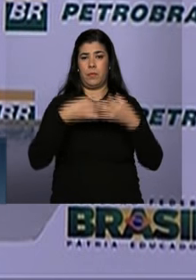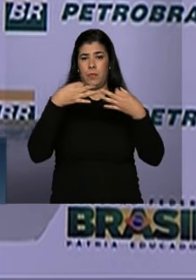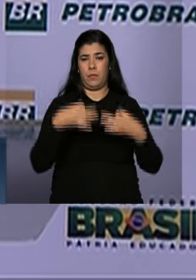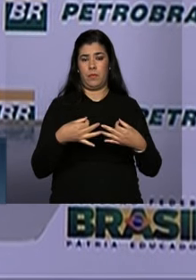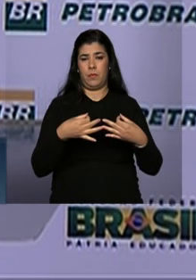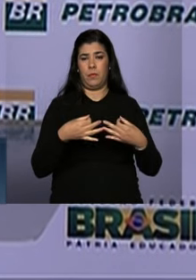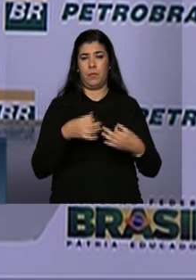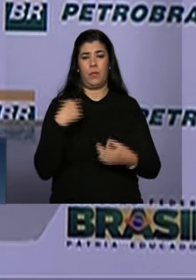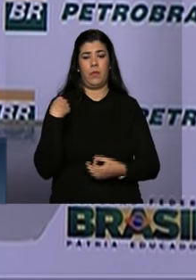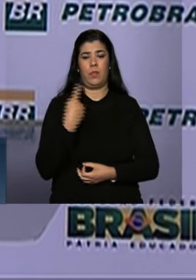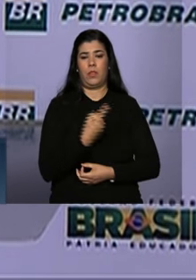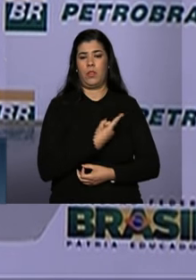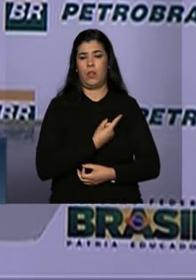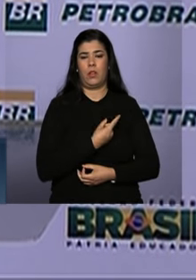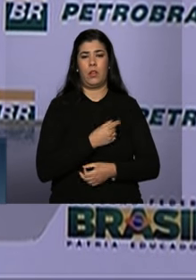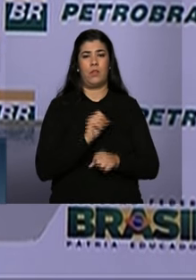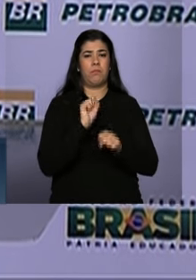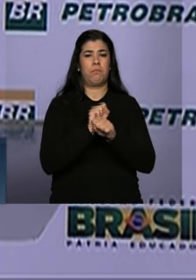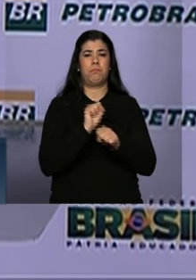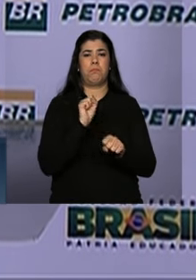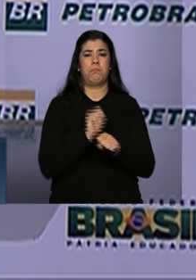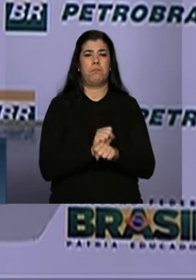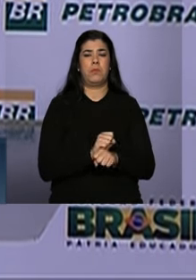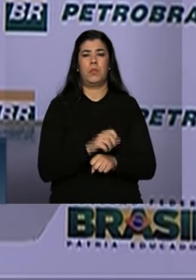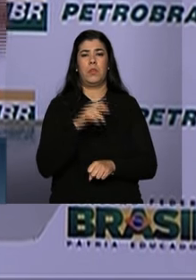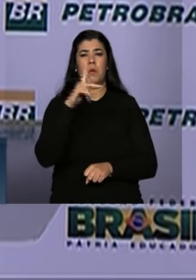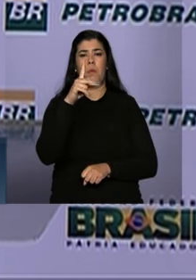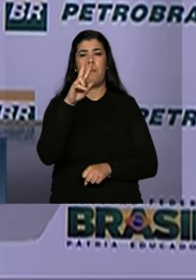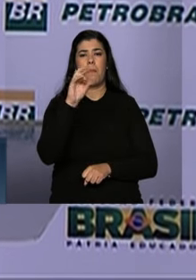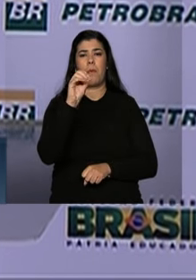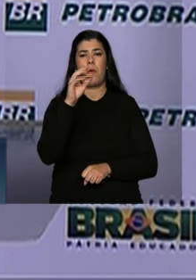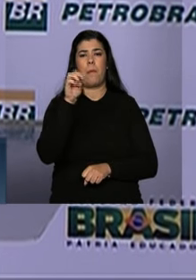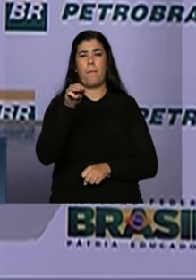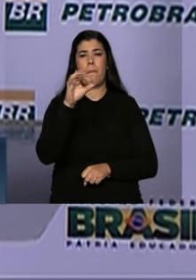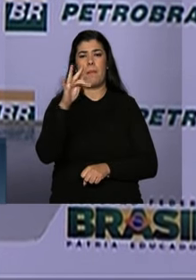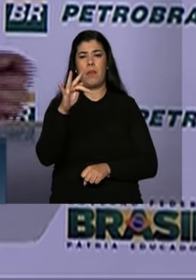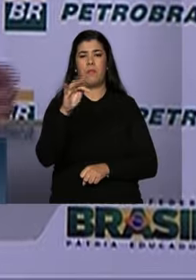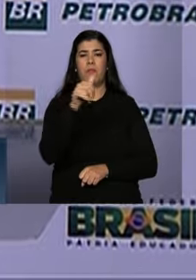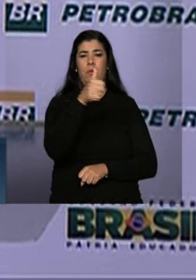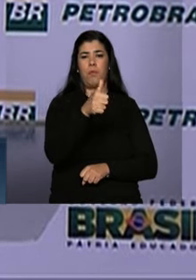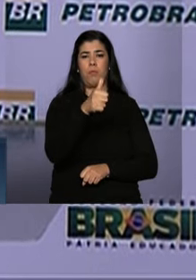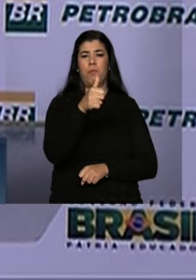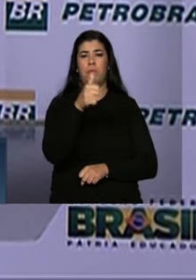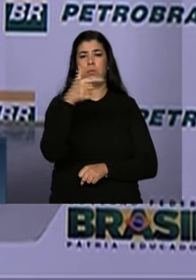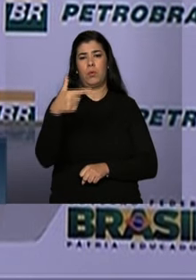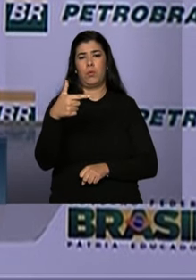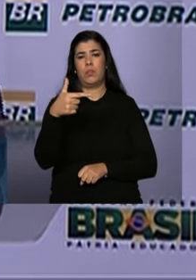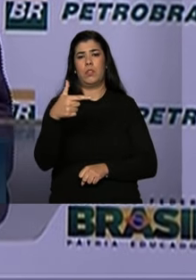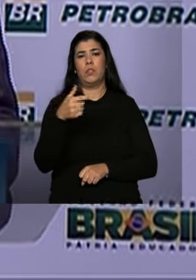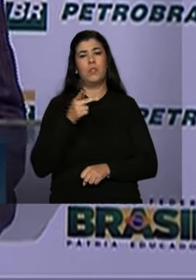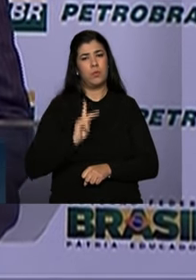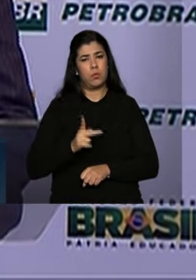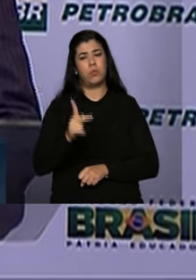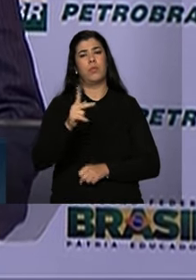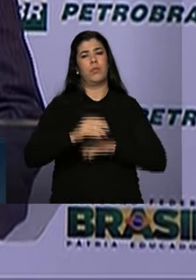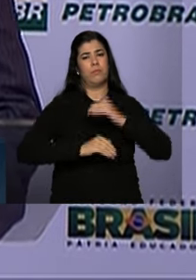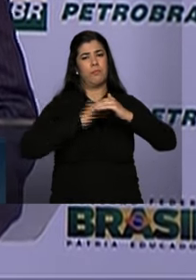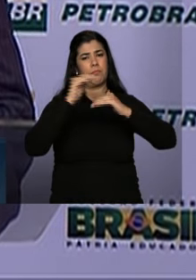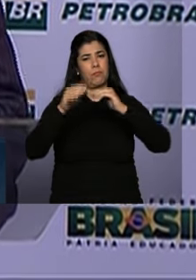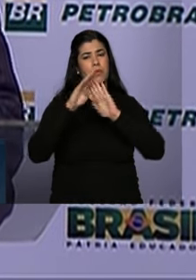que nós não ficaremos no Promef 1 e no Promef 2. Tenho certeza que nós